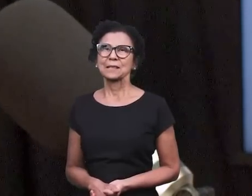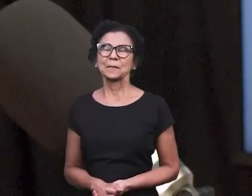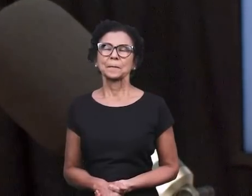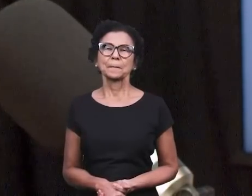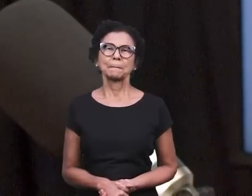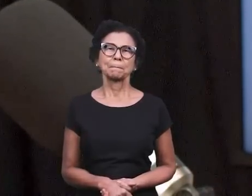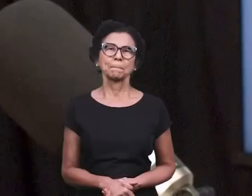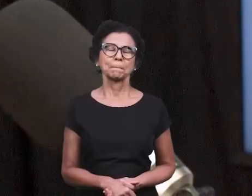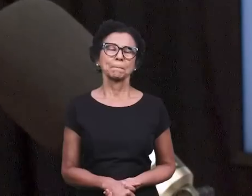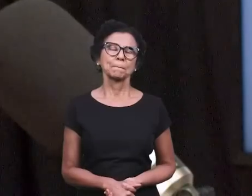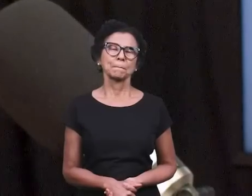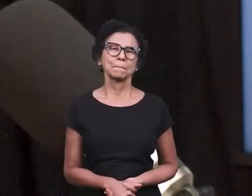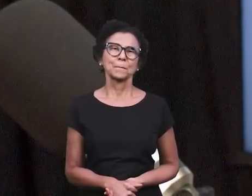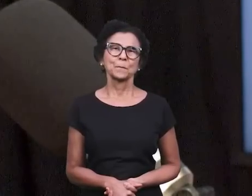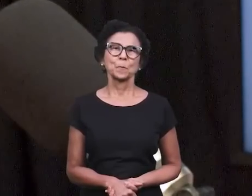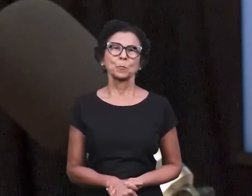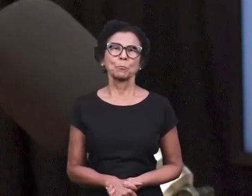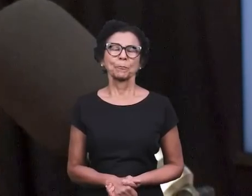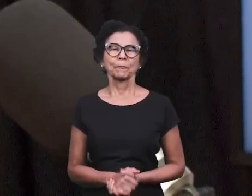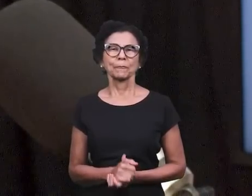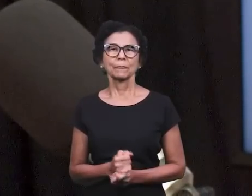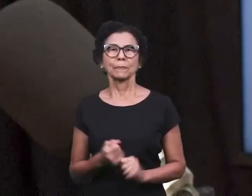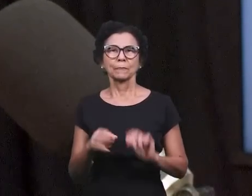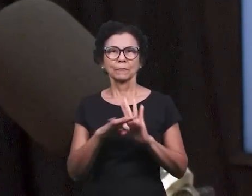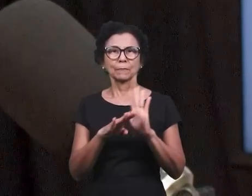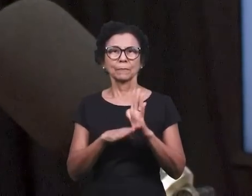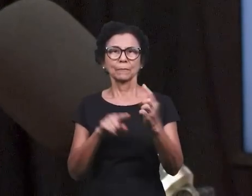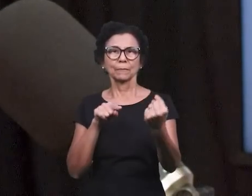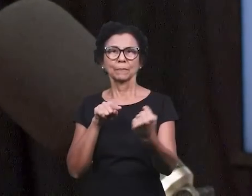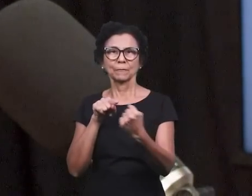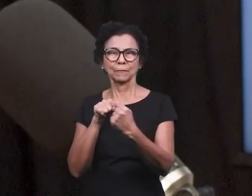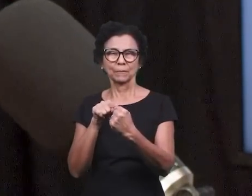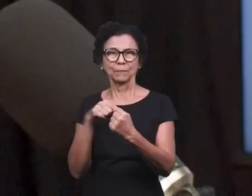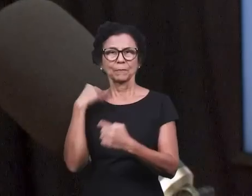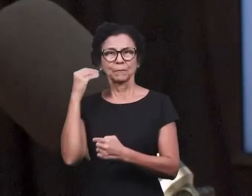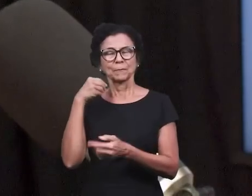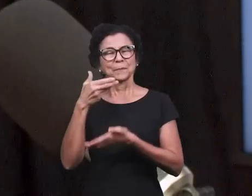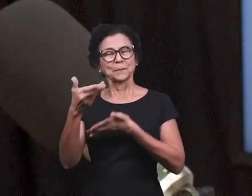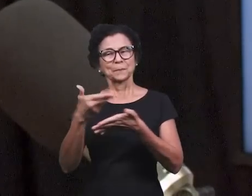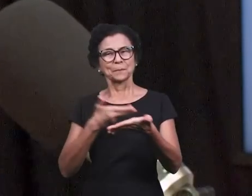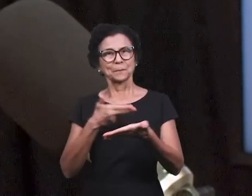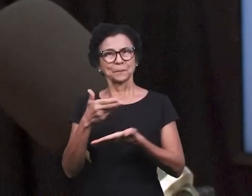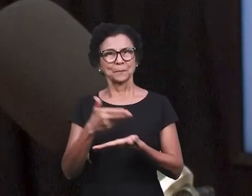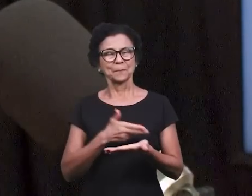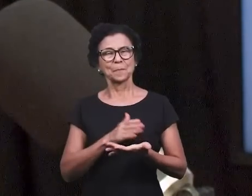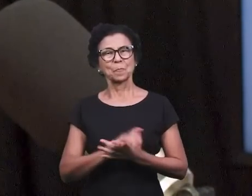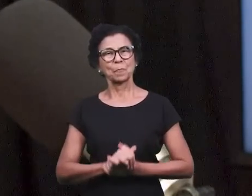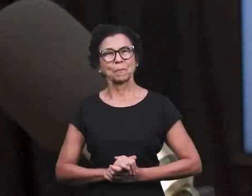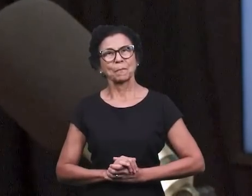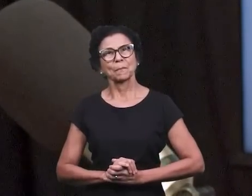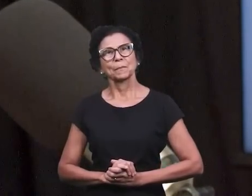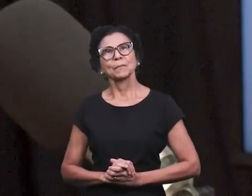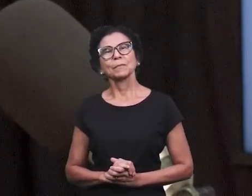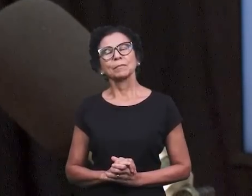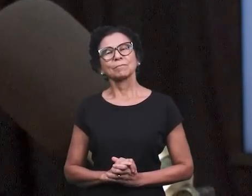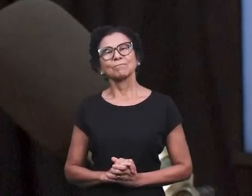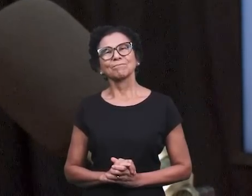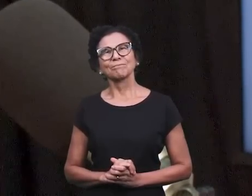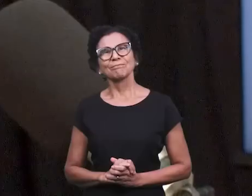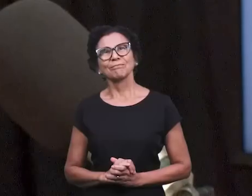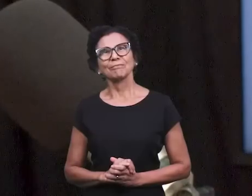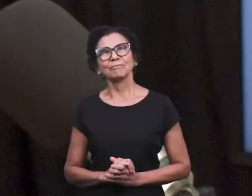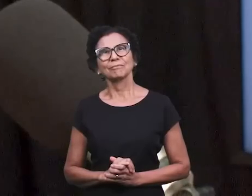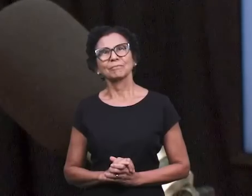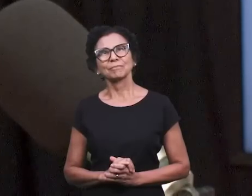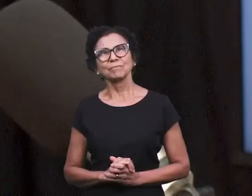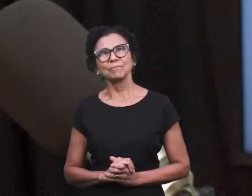né? Que o objetivo aqui é compartilhar experiências que o nosso irmão teve. E a gente